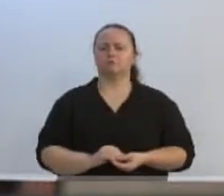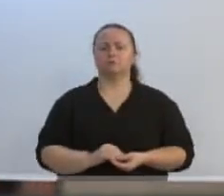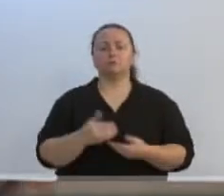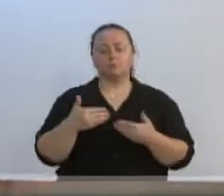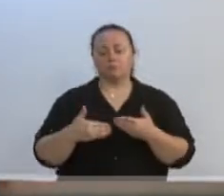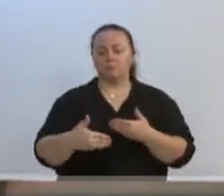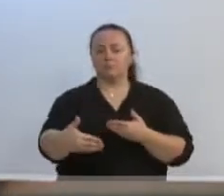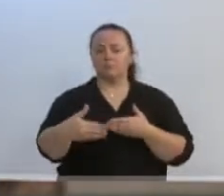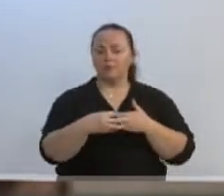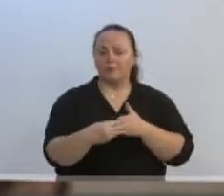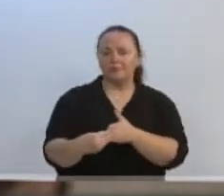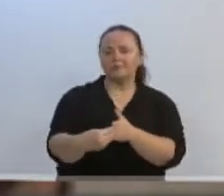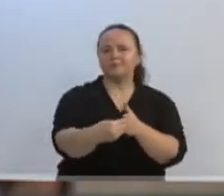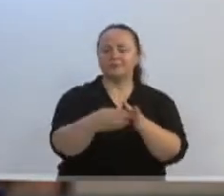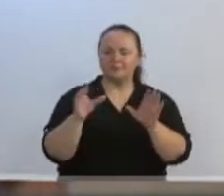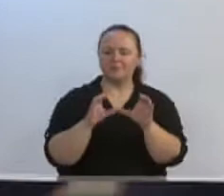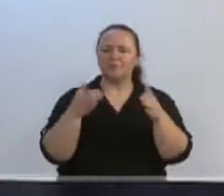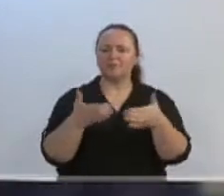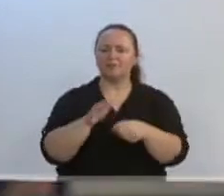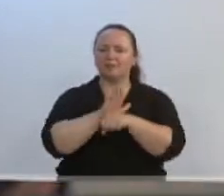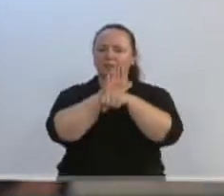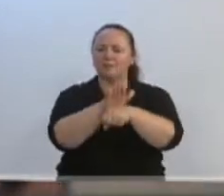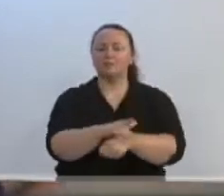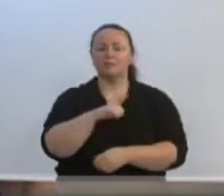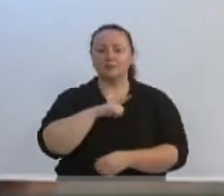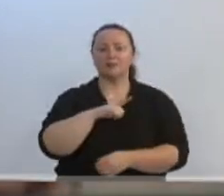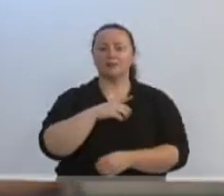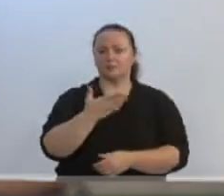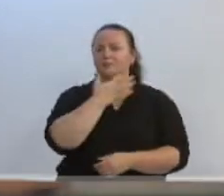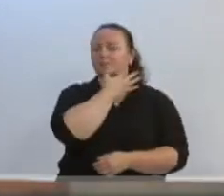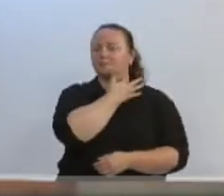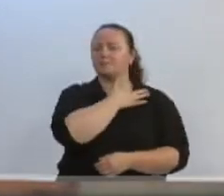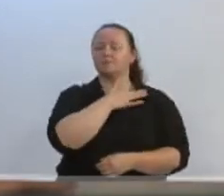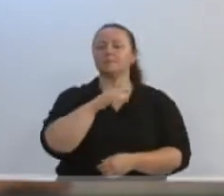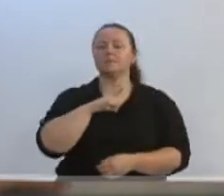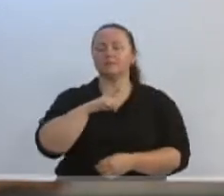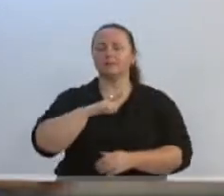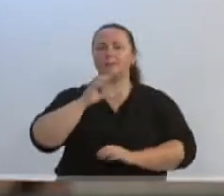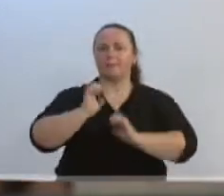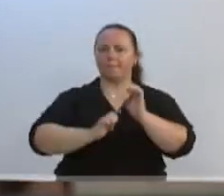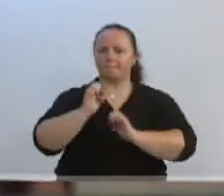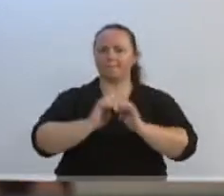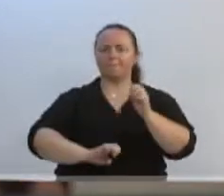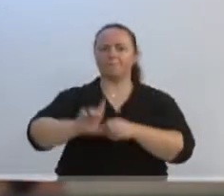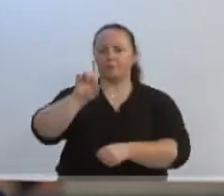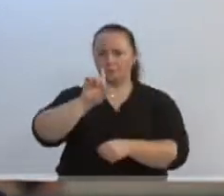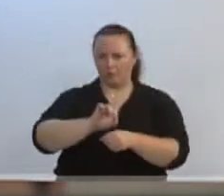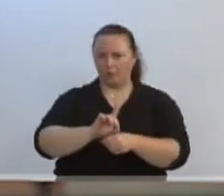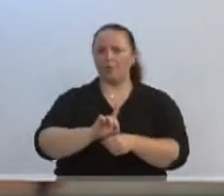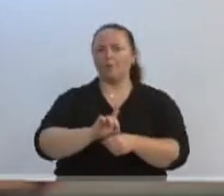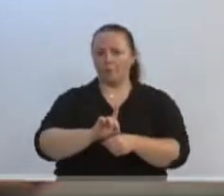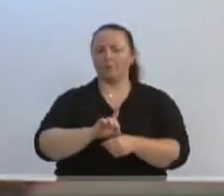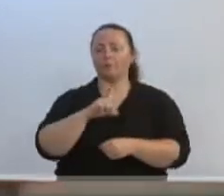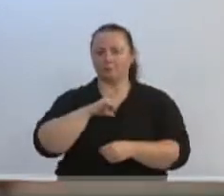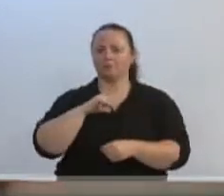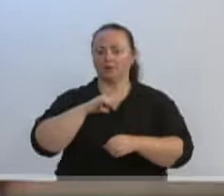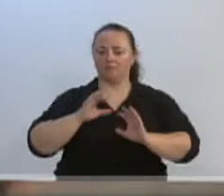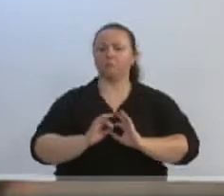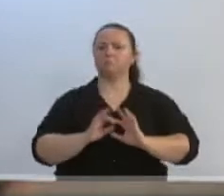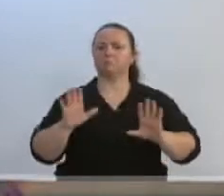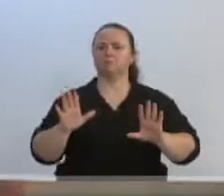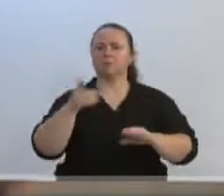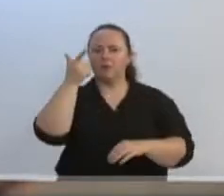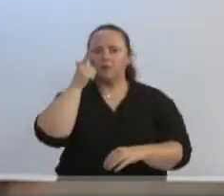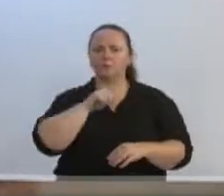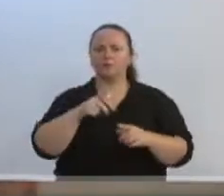sendo conduzido pela comunidade. Inclusive, tem empresários já, não há tanta demanda assim, mas tem empresários à disposição para